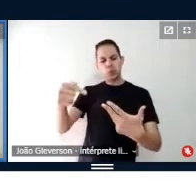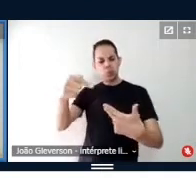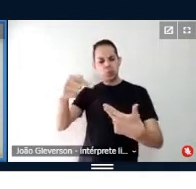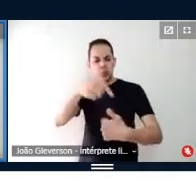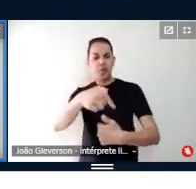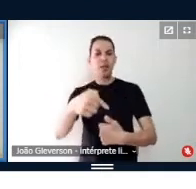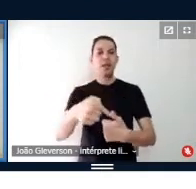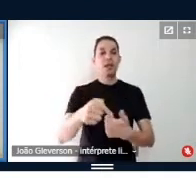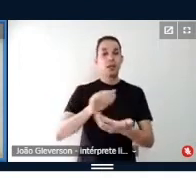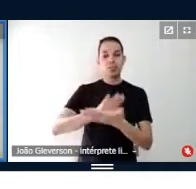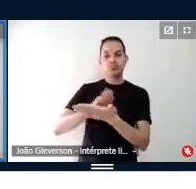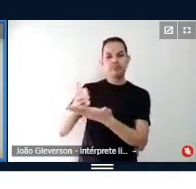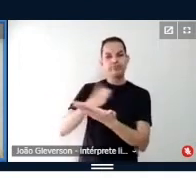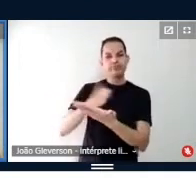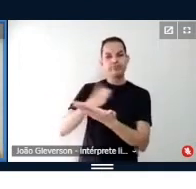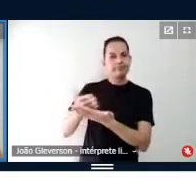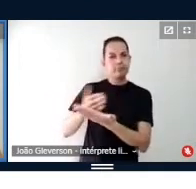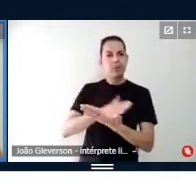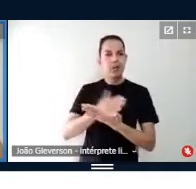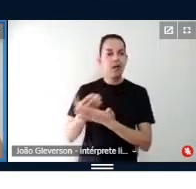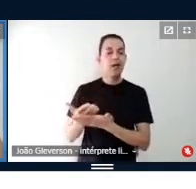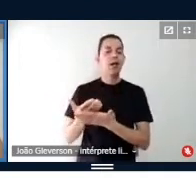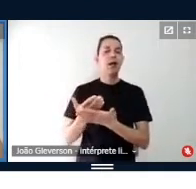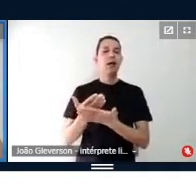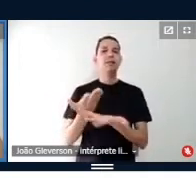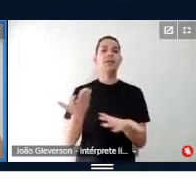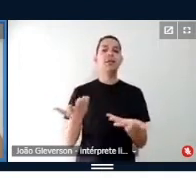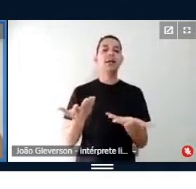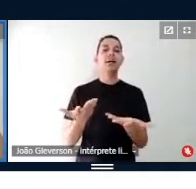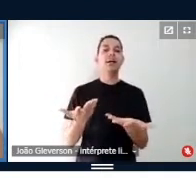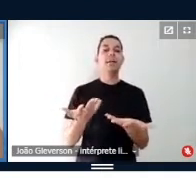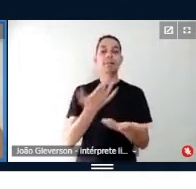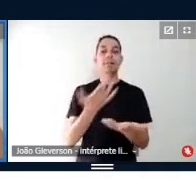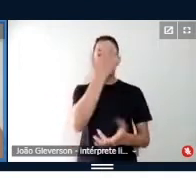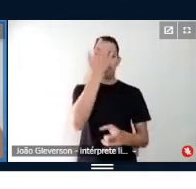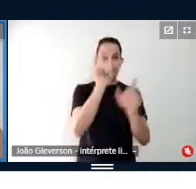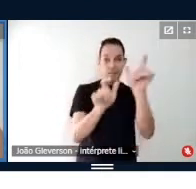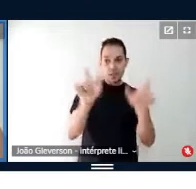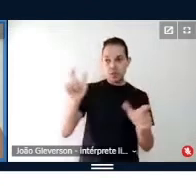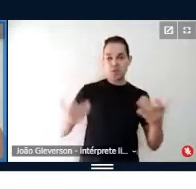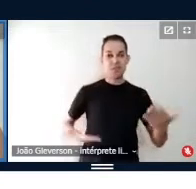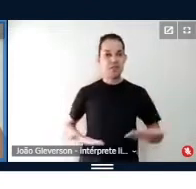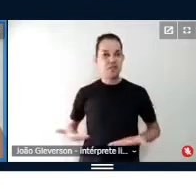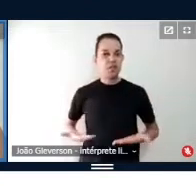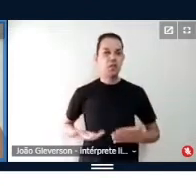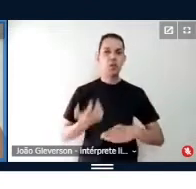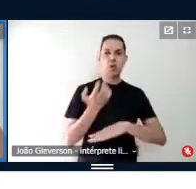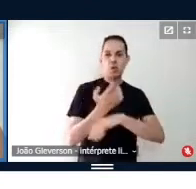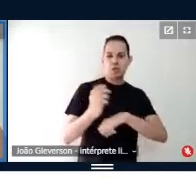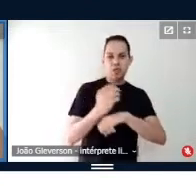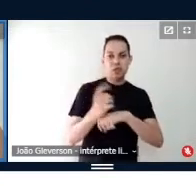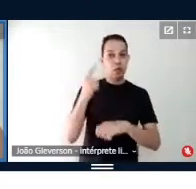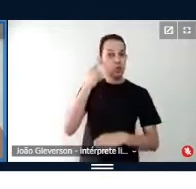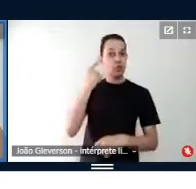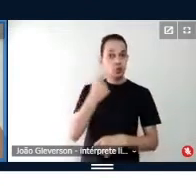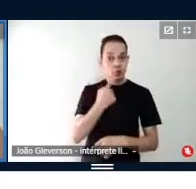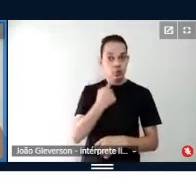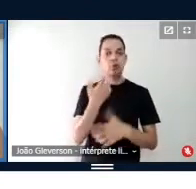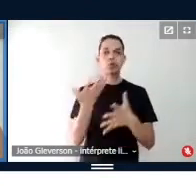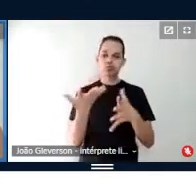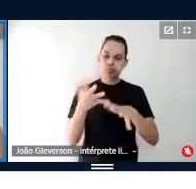de interpretação para que o servidor surdo, o estagiário surdo, seja realmente incluído ali.